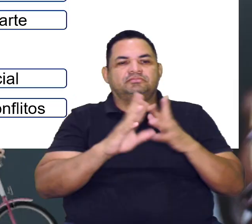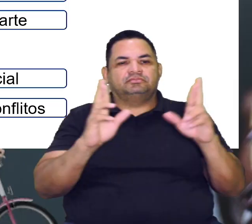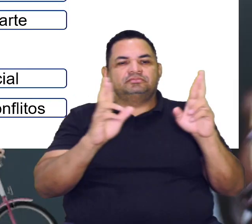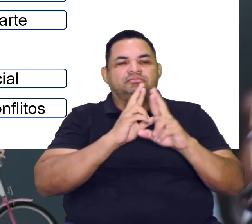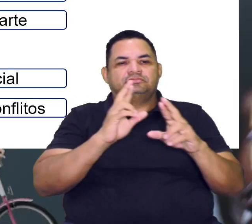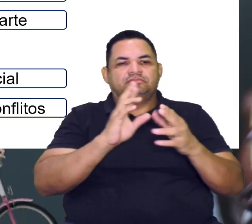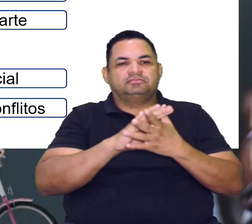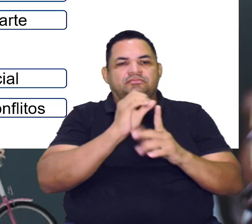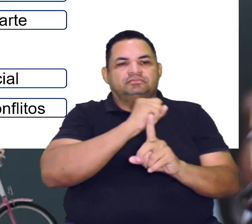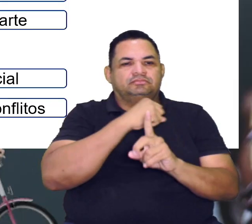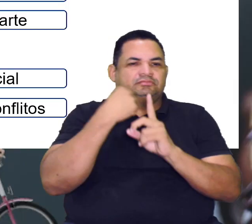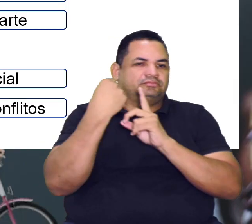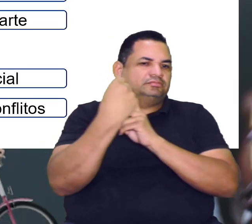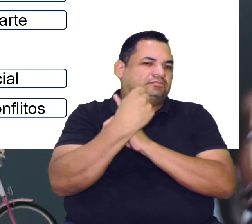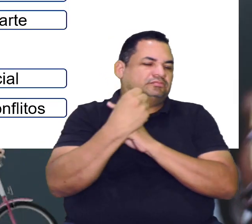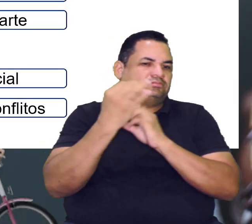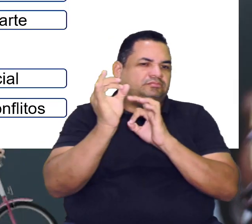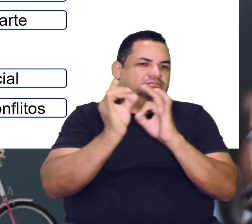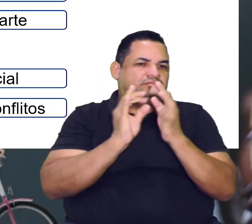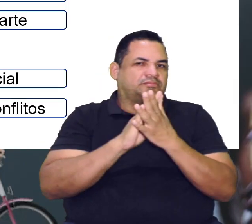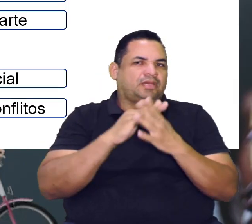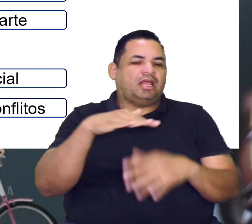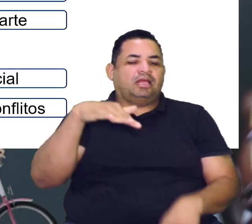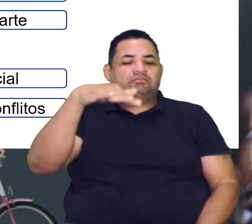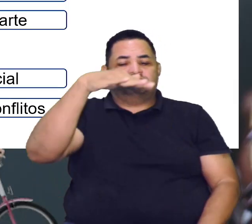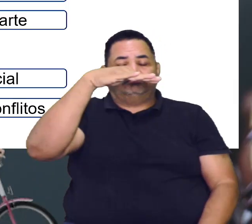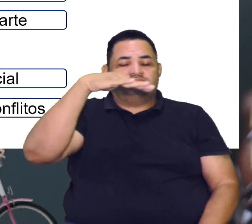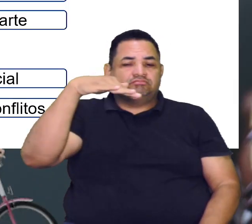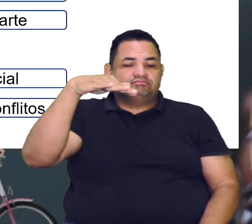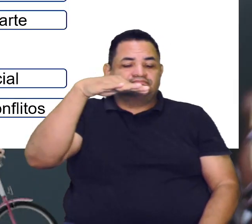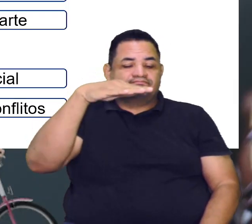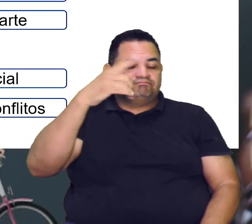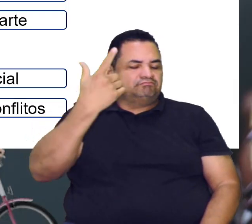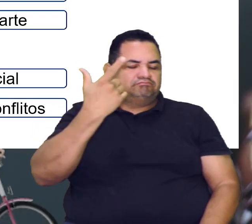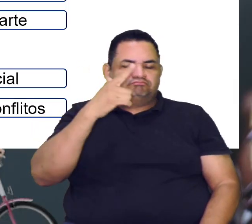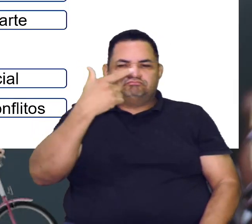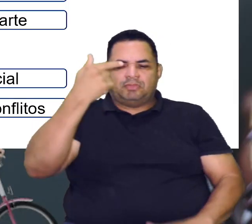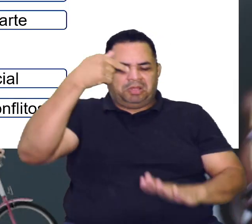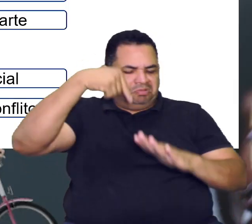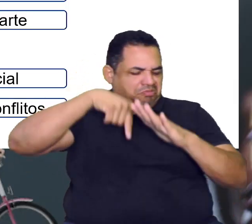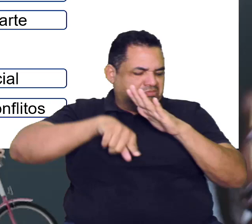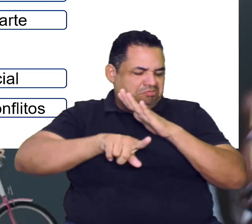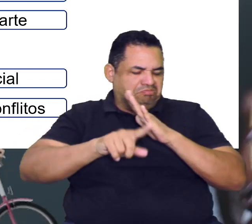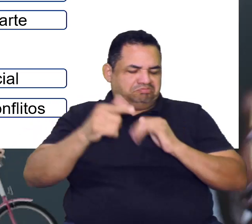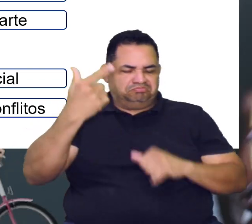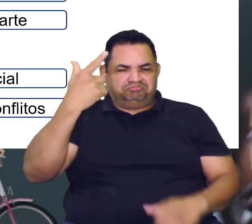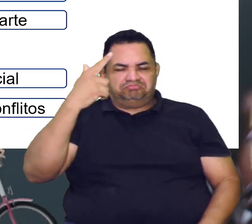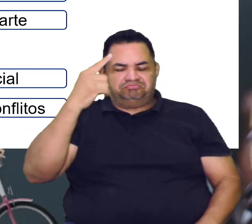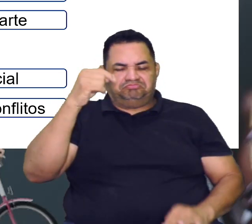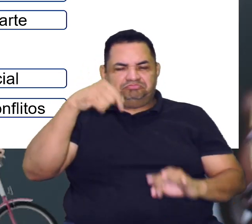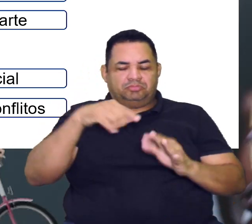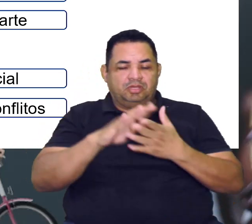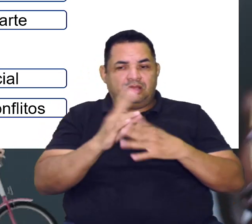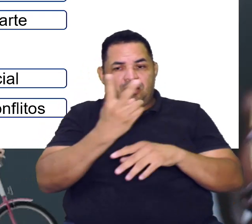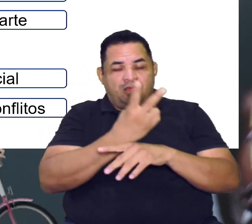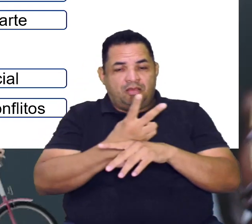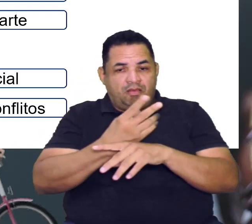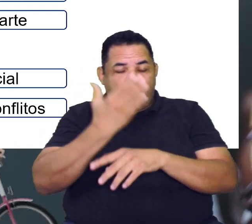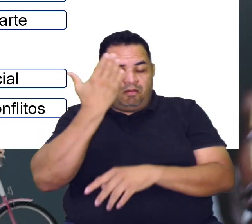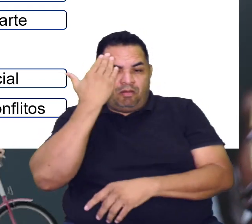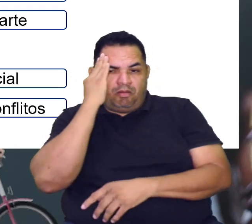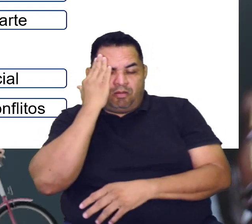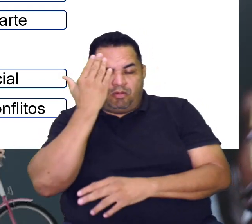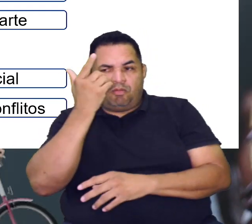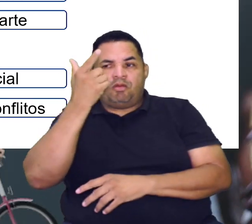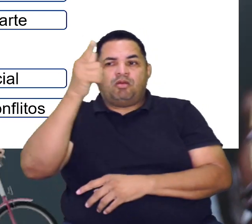sociais e essas relações sociais um pouco mais superficiais, sem aprofundamento, sem a busca de entender